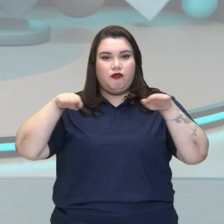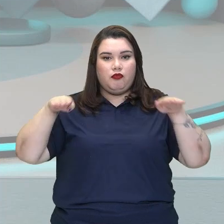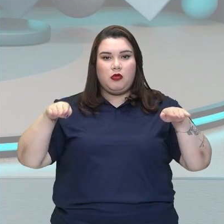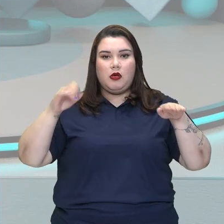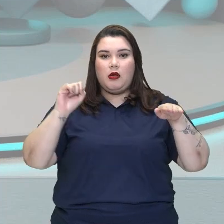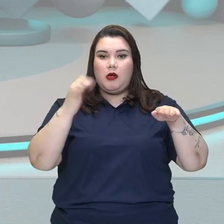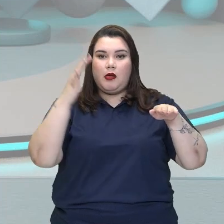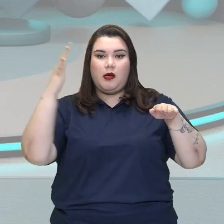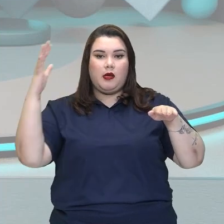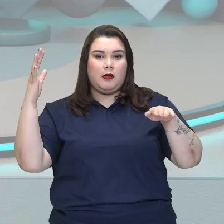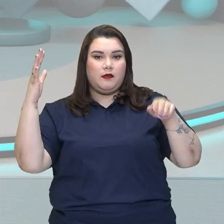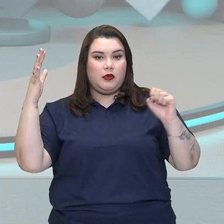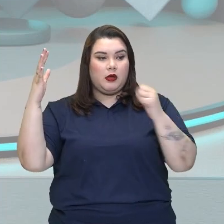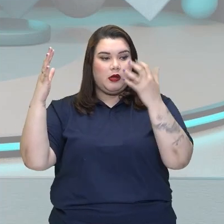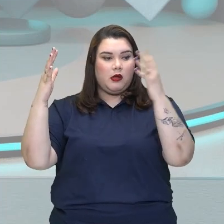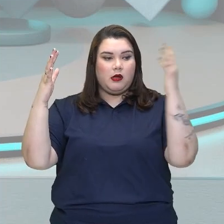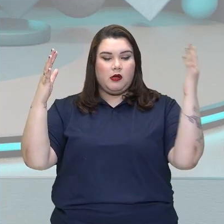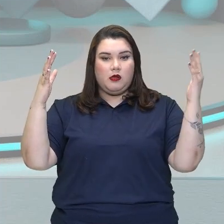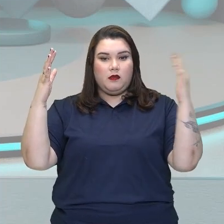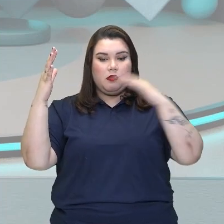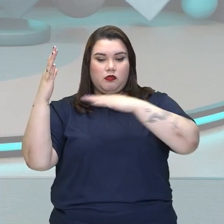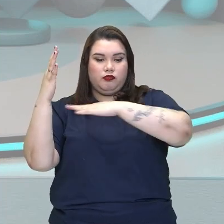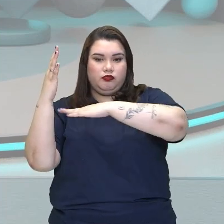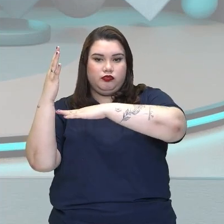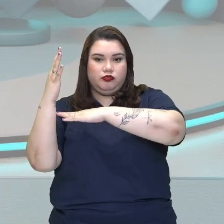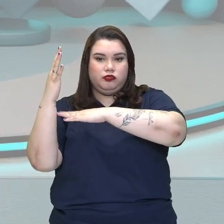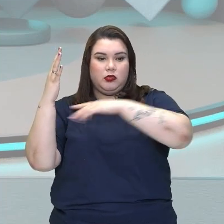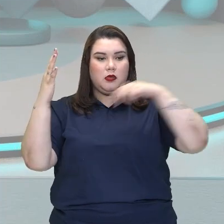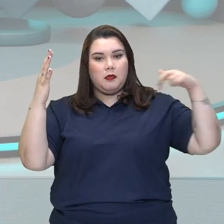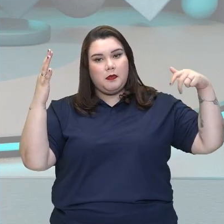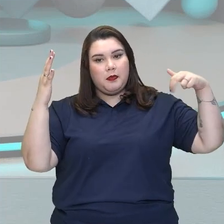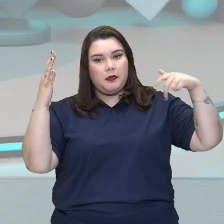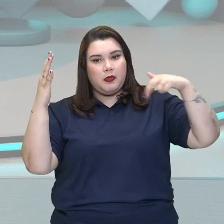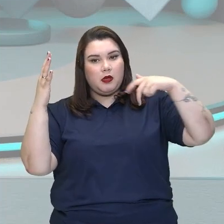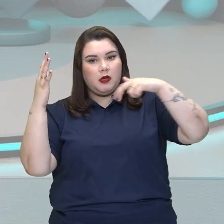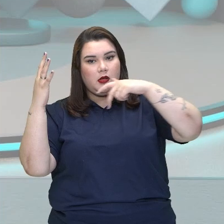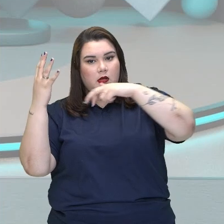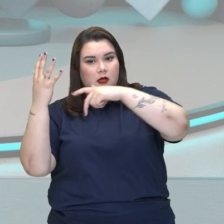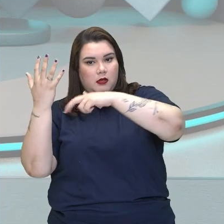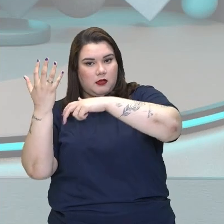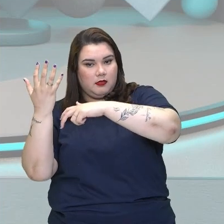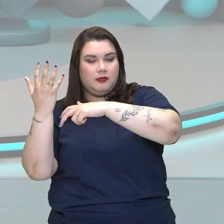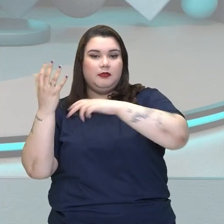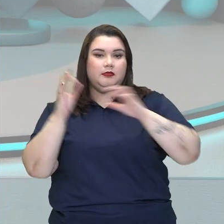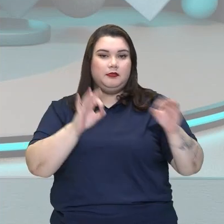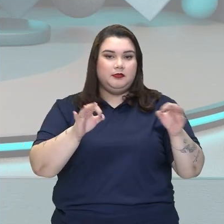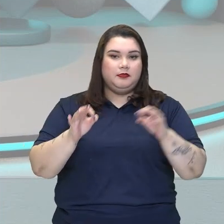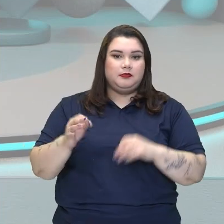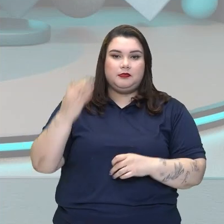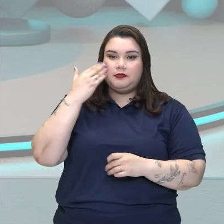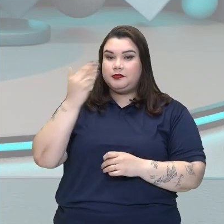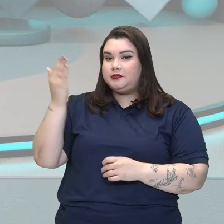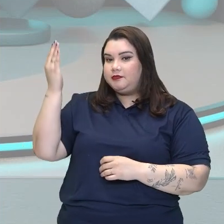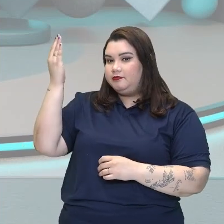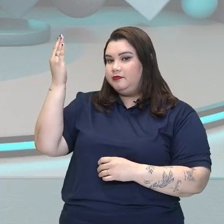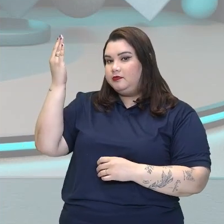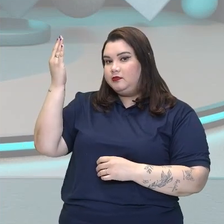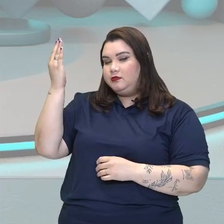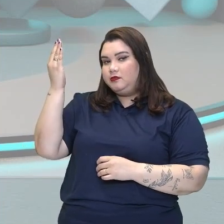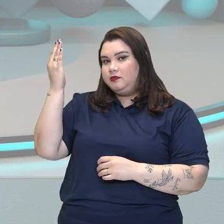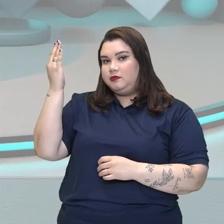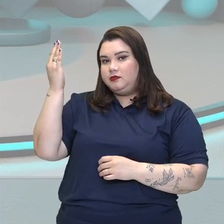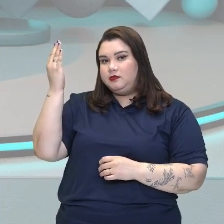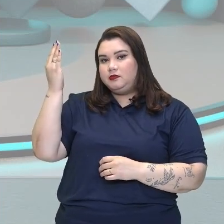plataformas, ok, montadas no alto das árvores, como vocês estão vendo ali, ó, tá vendo ali ao lado desse